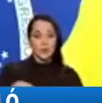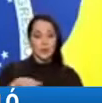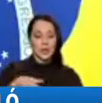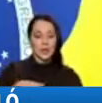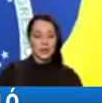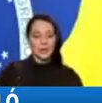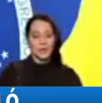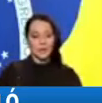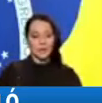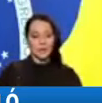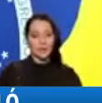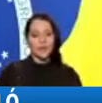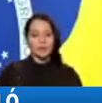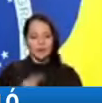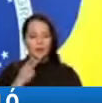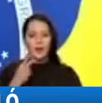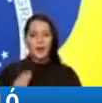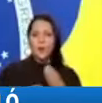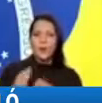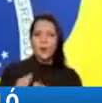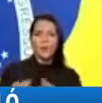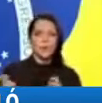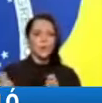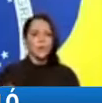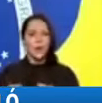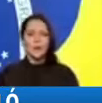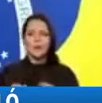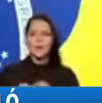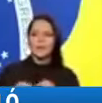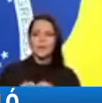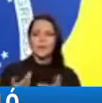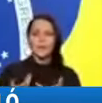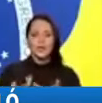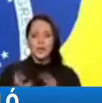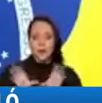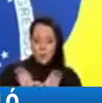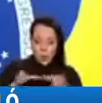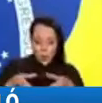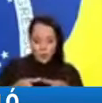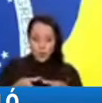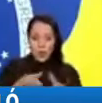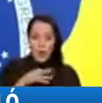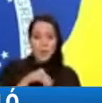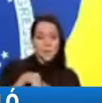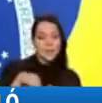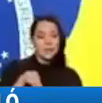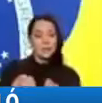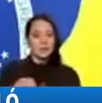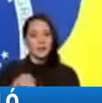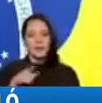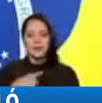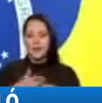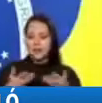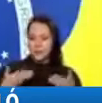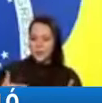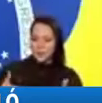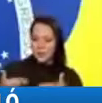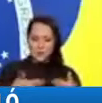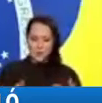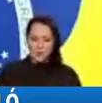e eu gosto traseiros para ver como é que nós podemos fazer uma comissão mista termos ministeriais